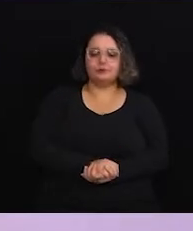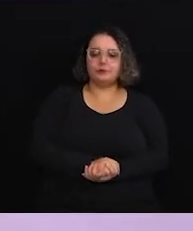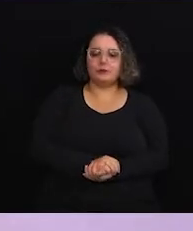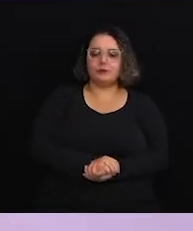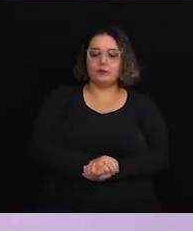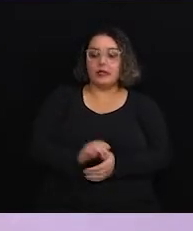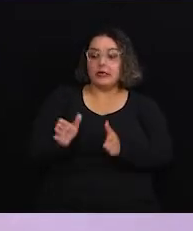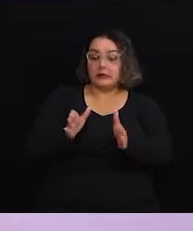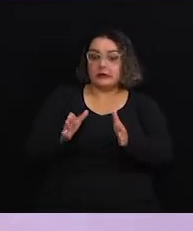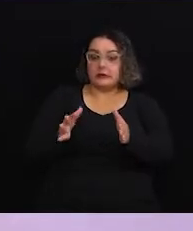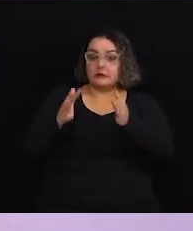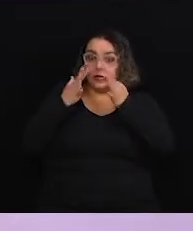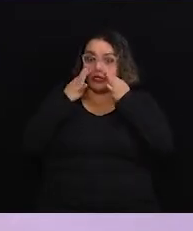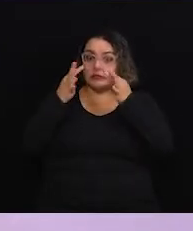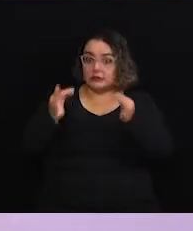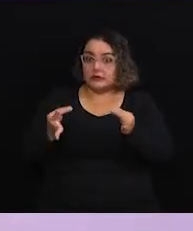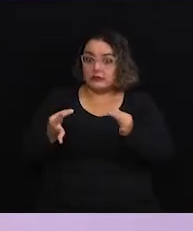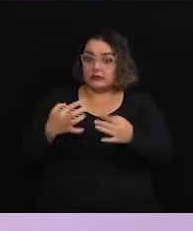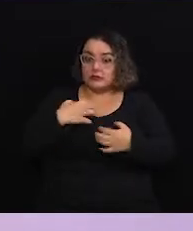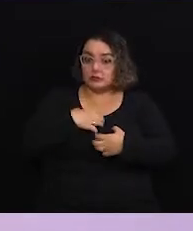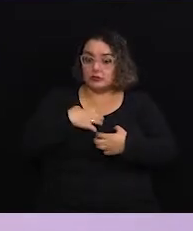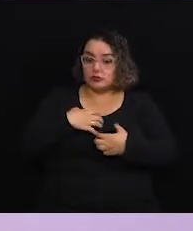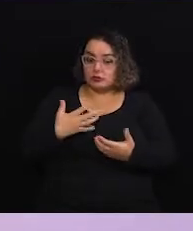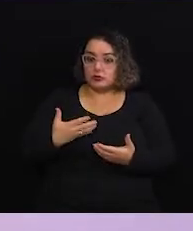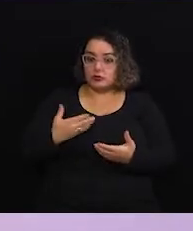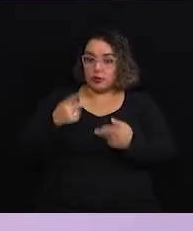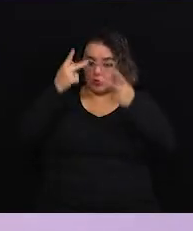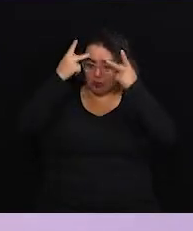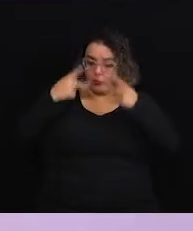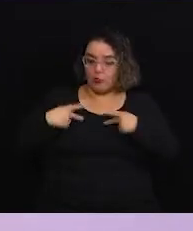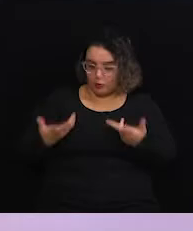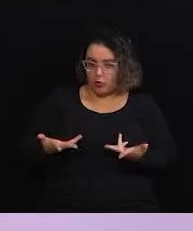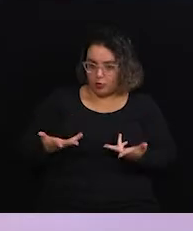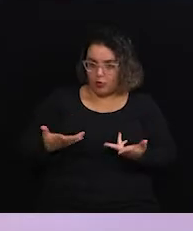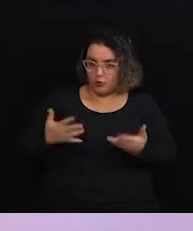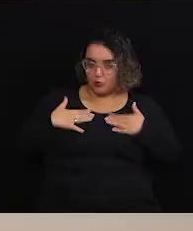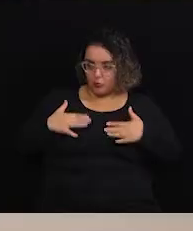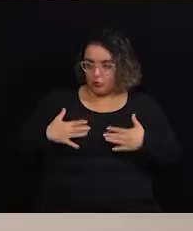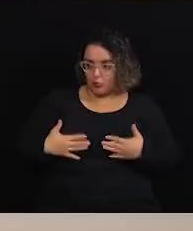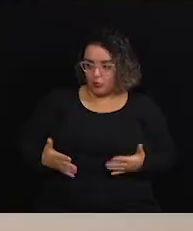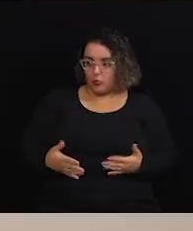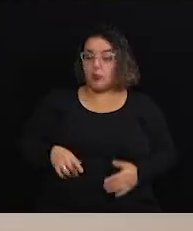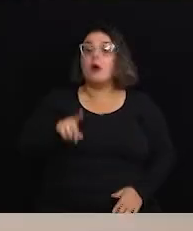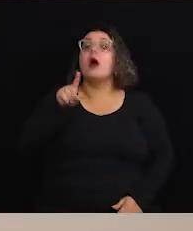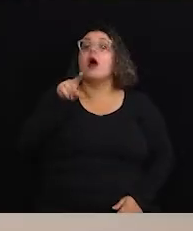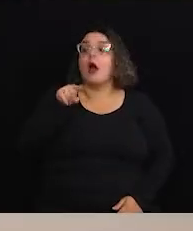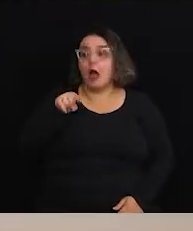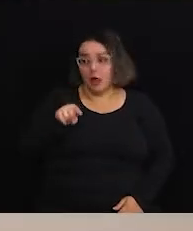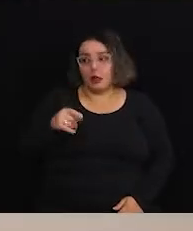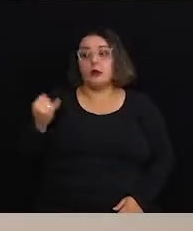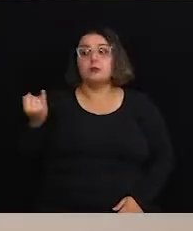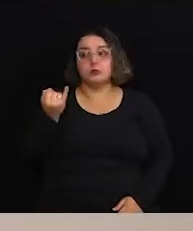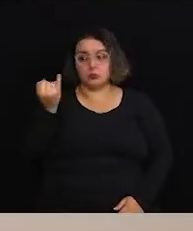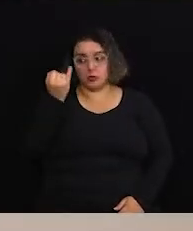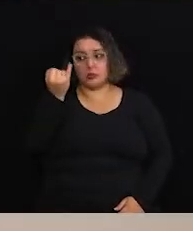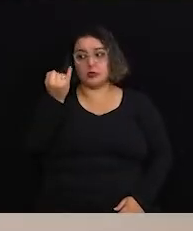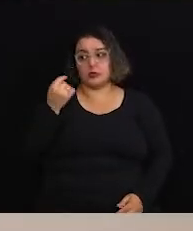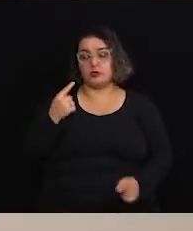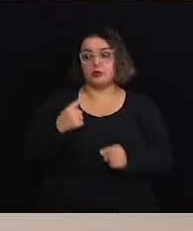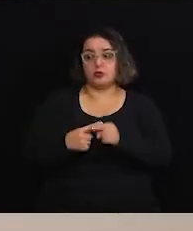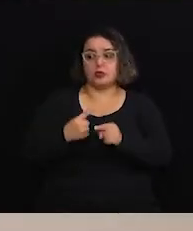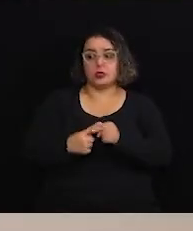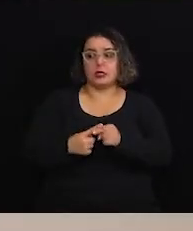ficar mais atenta aos sintomas, ao próprio corpo também? Isso é muito importante, até porque,